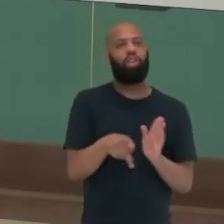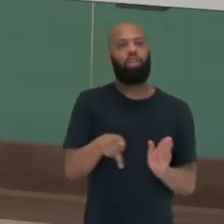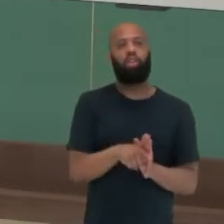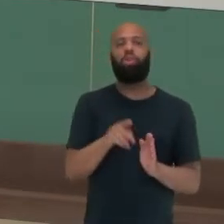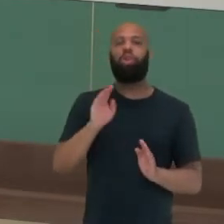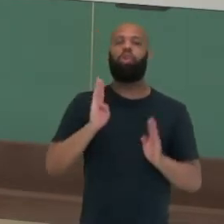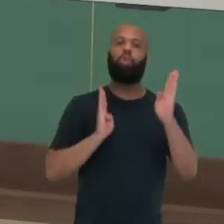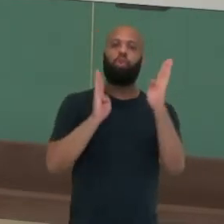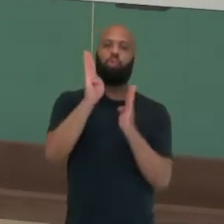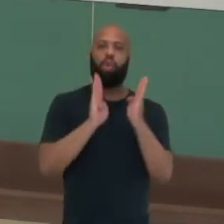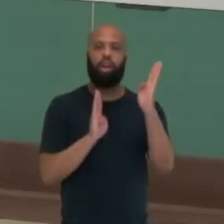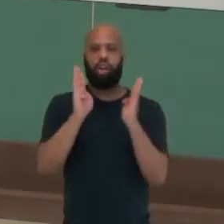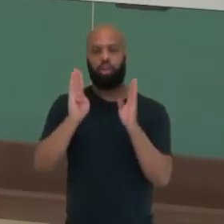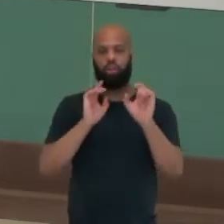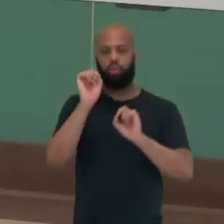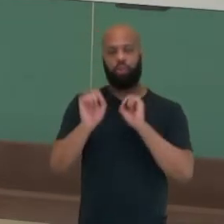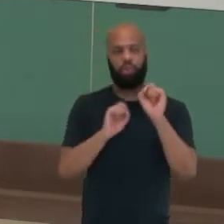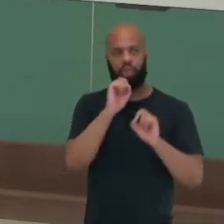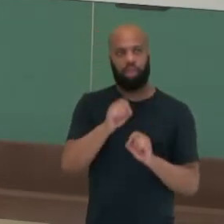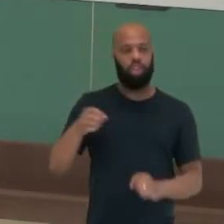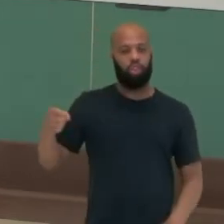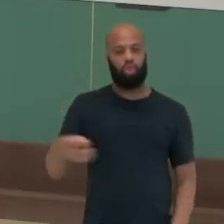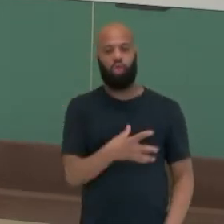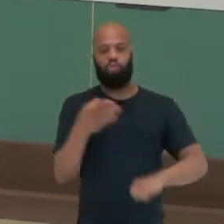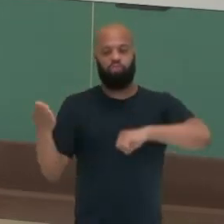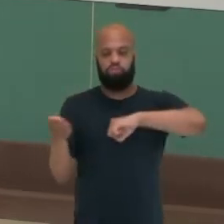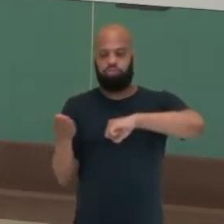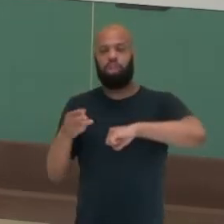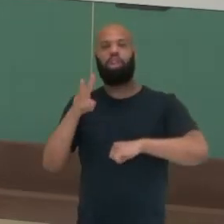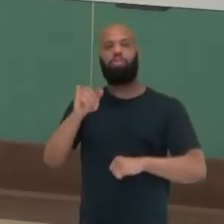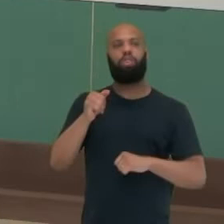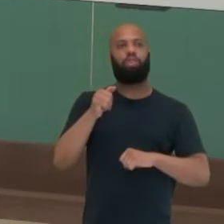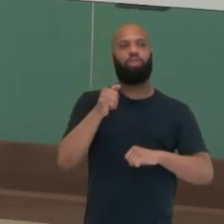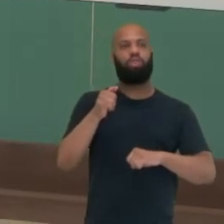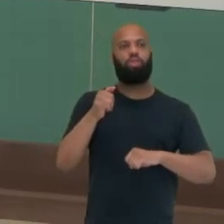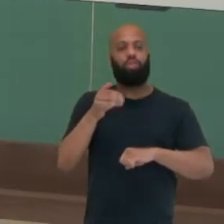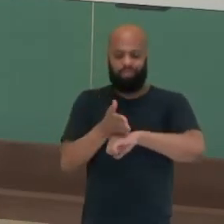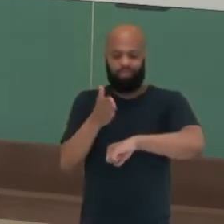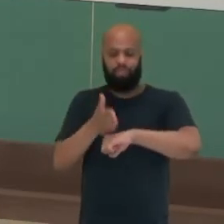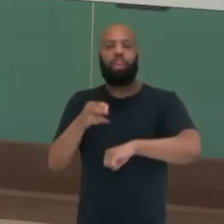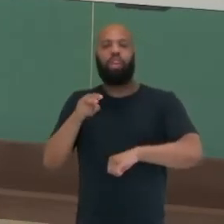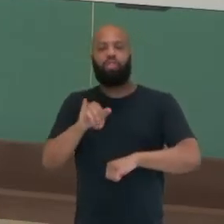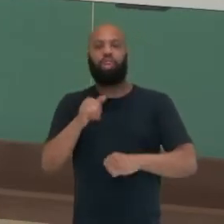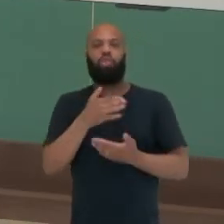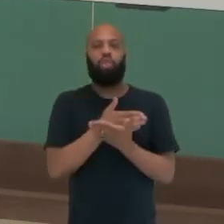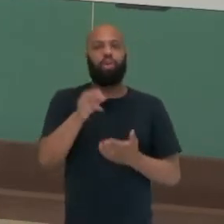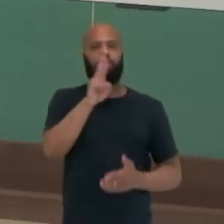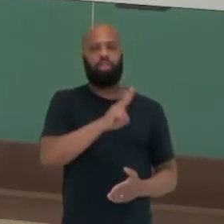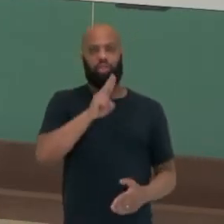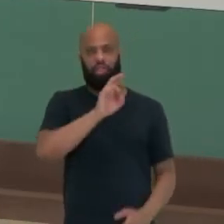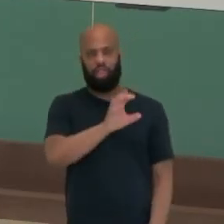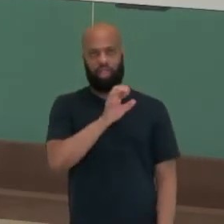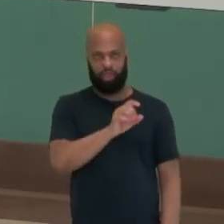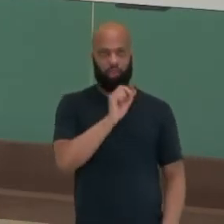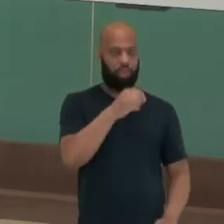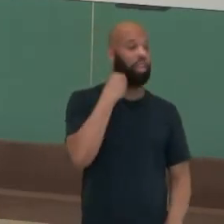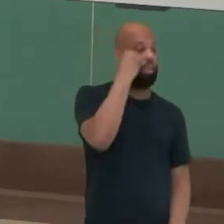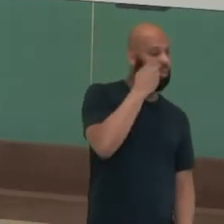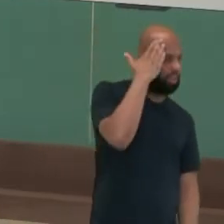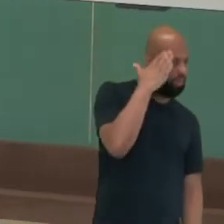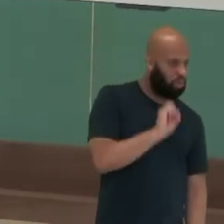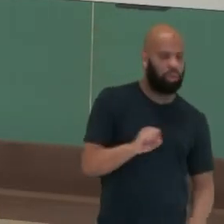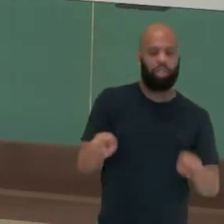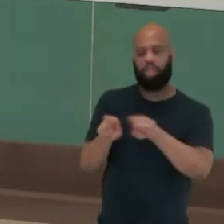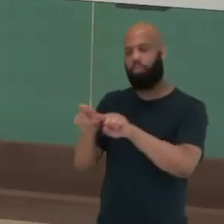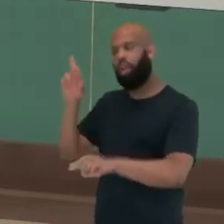modernidade nós tenhamos começado a utilizar esses conceitos em empirismo, racionalismo, certo? Vamos